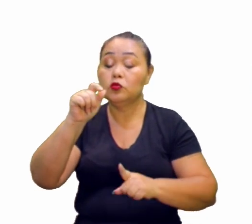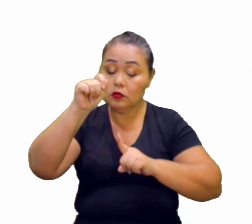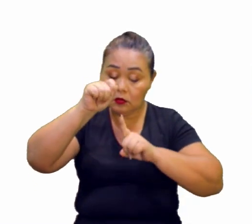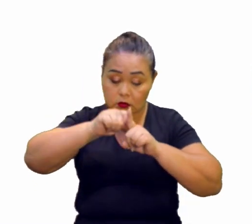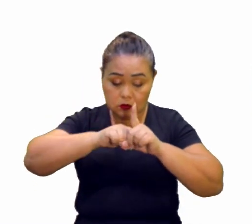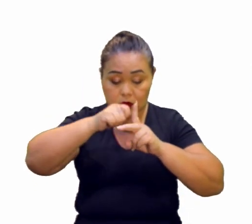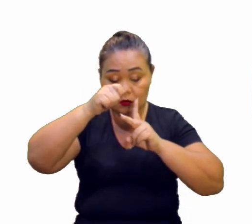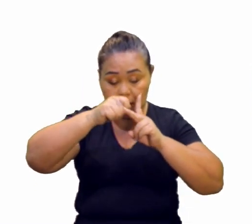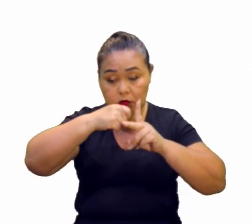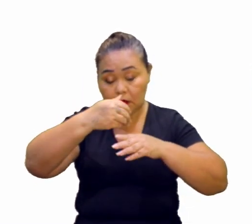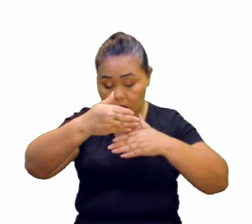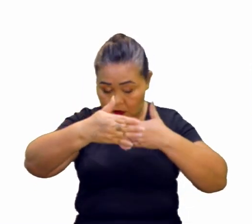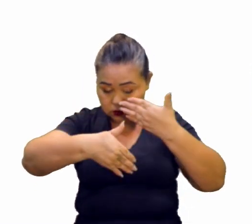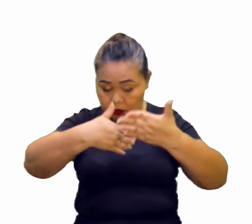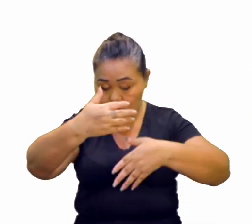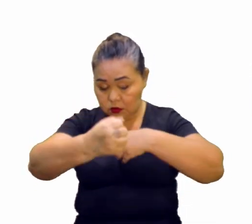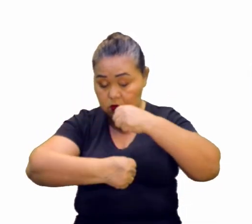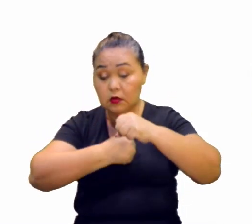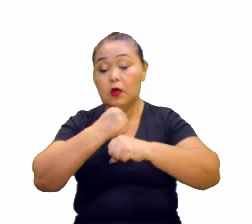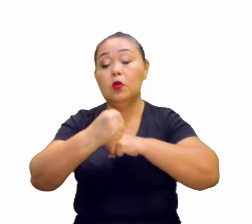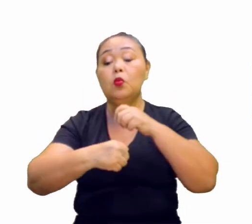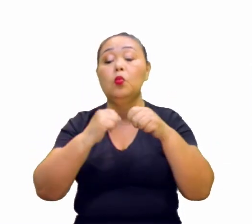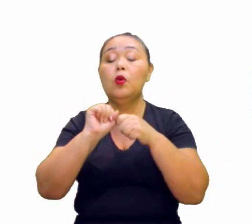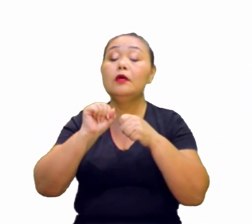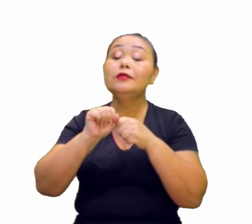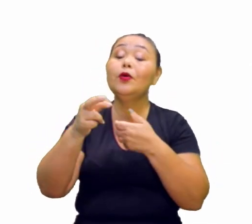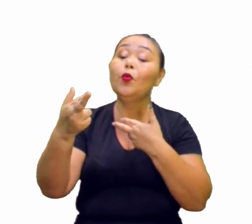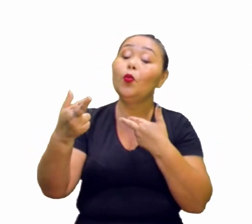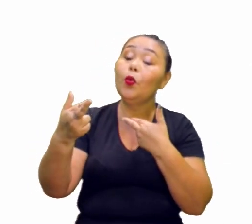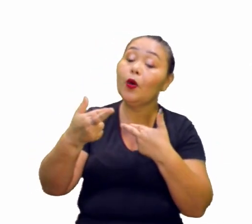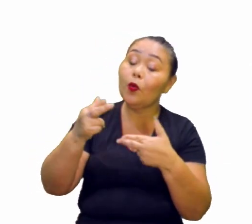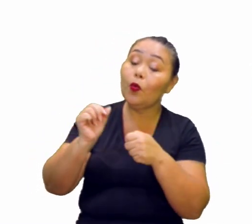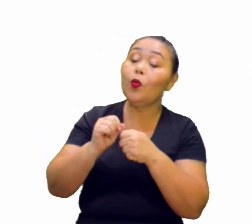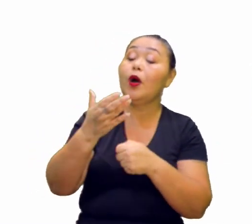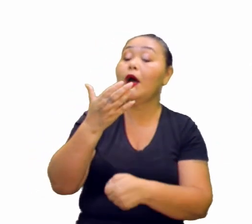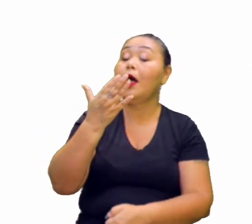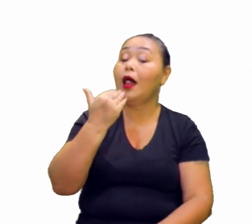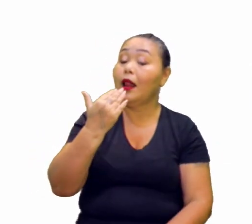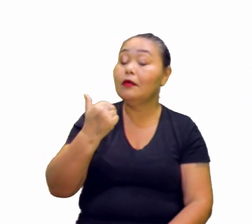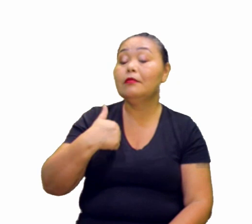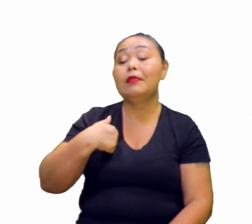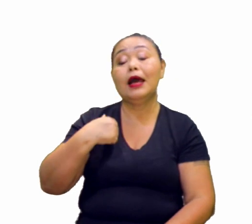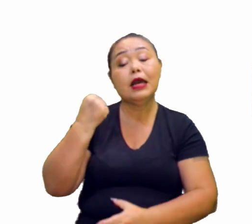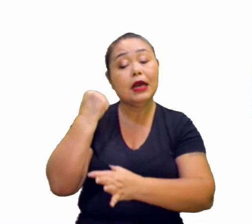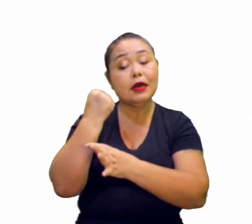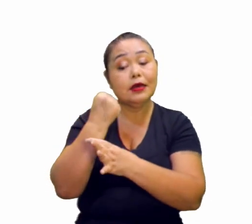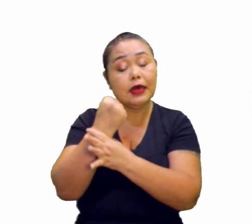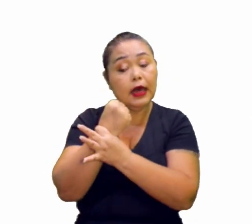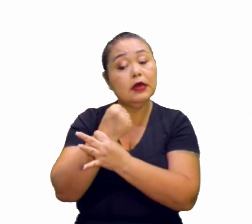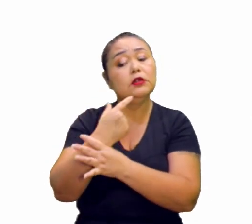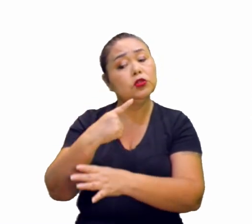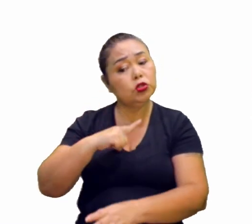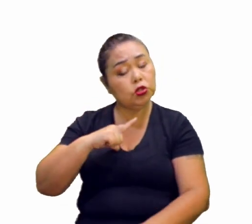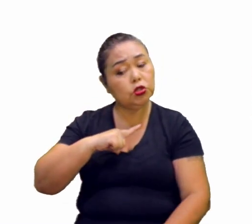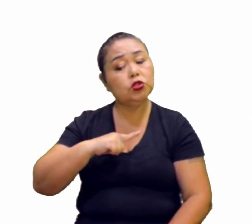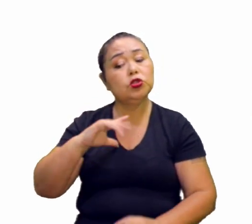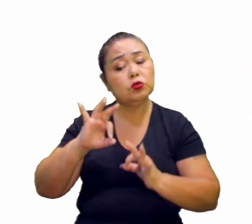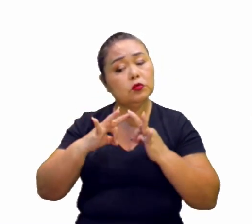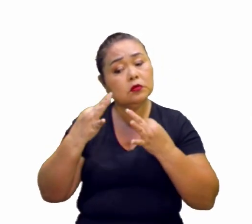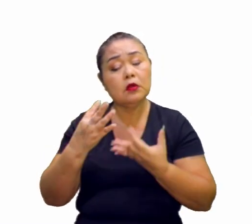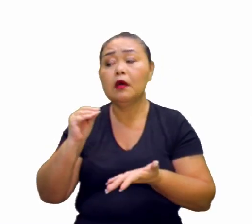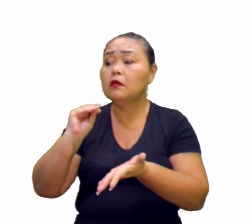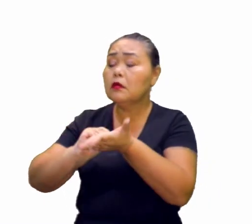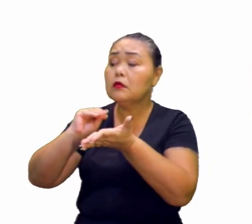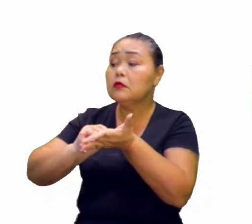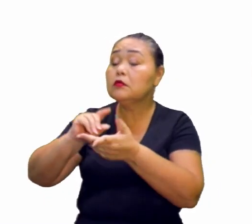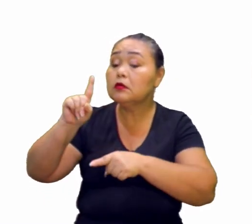do ano, eu tenho um recurso alimentar para garantir a sobrevivência numa situação de escassez de